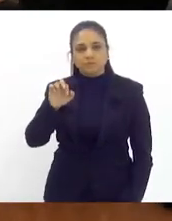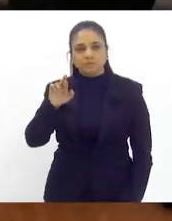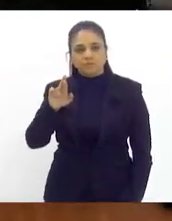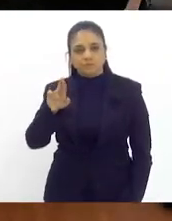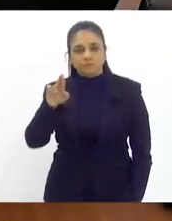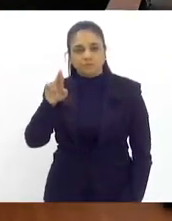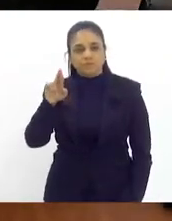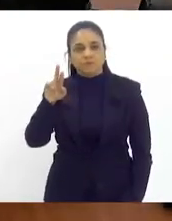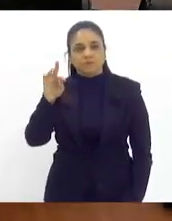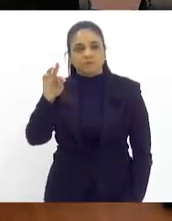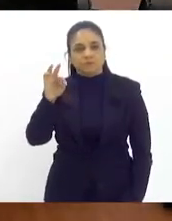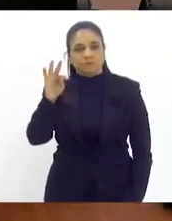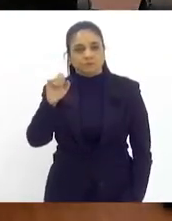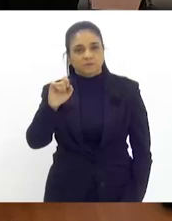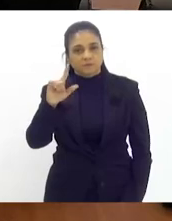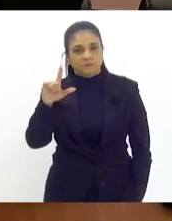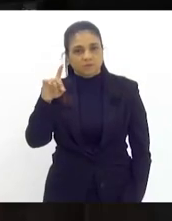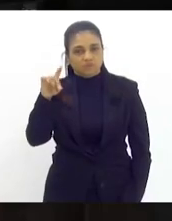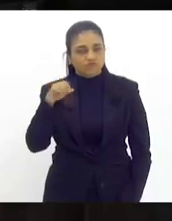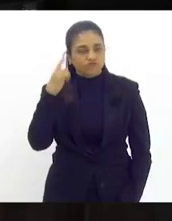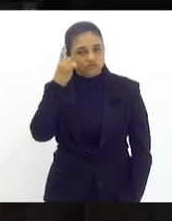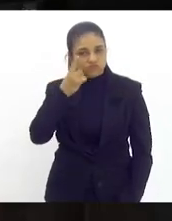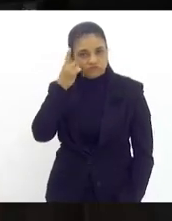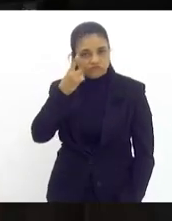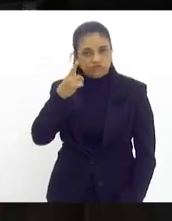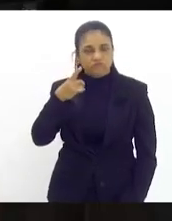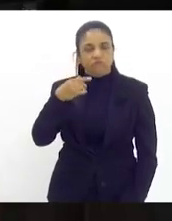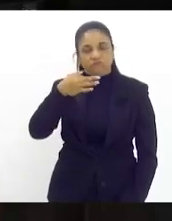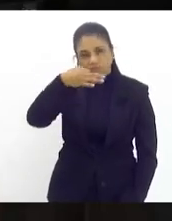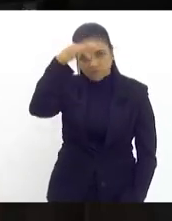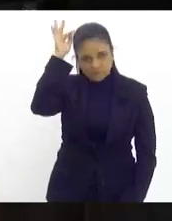Deputado Fred Pacheco também pelo homenagem